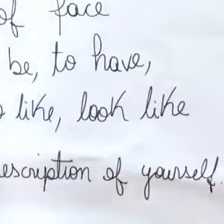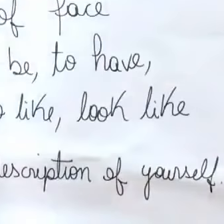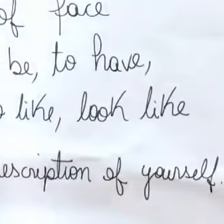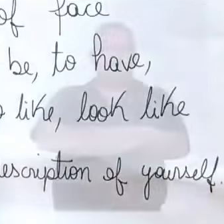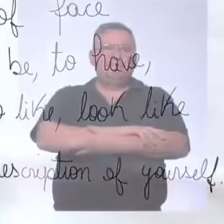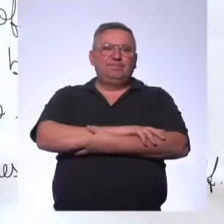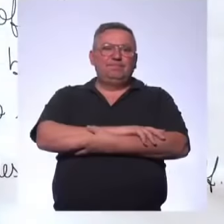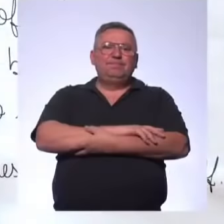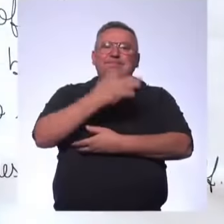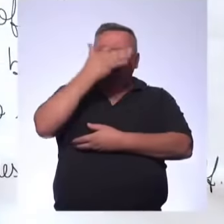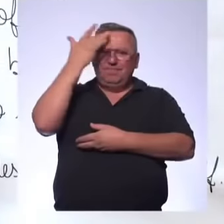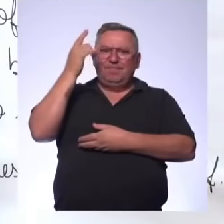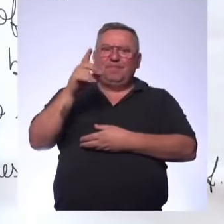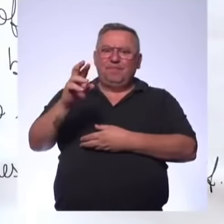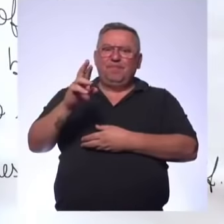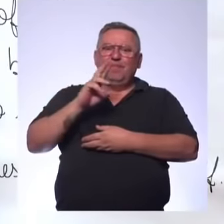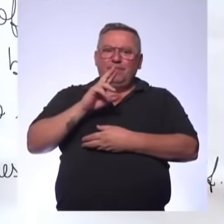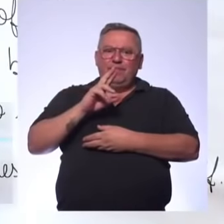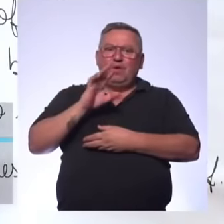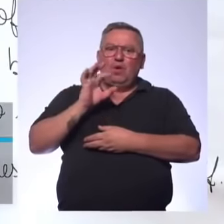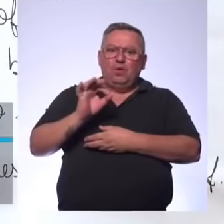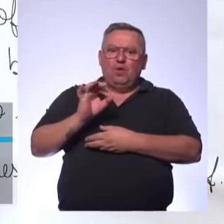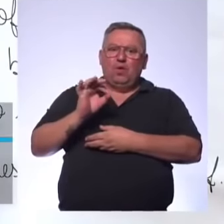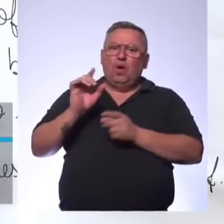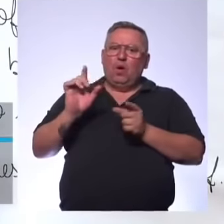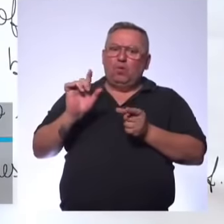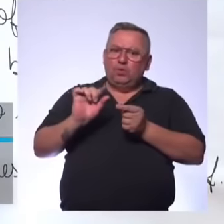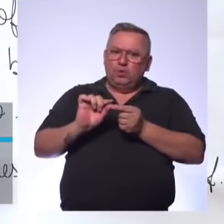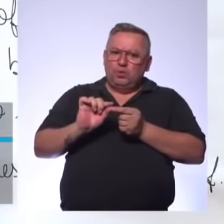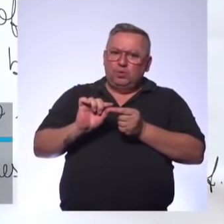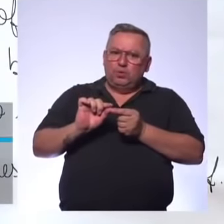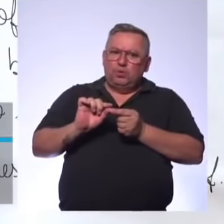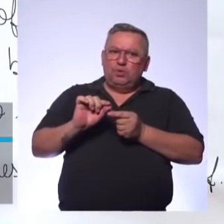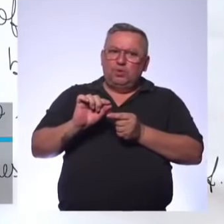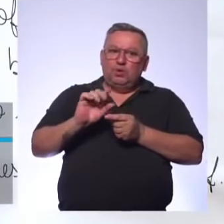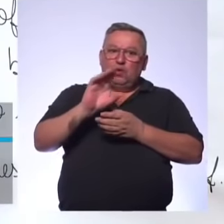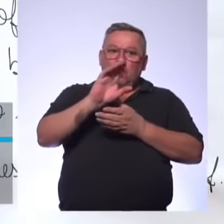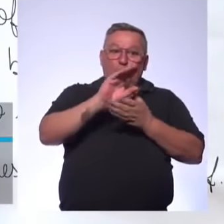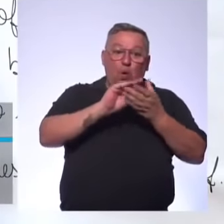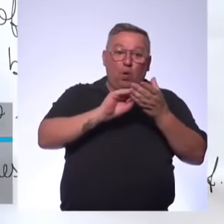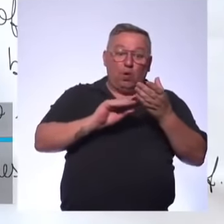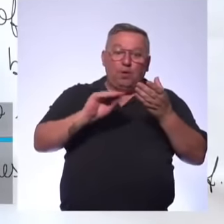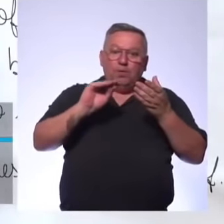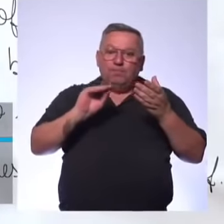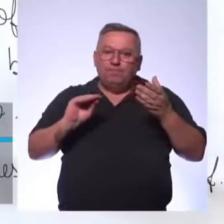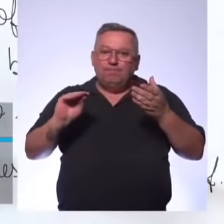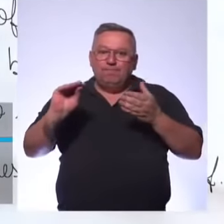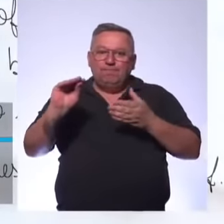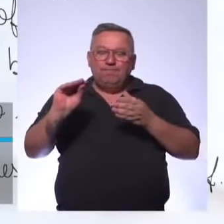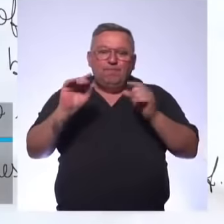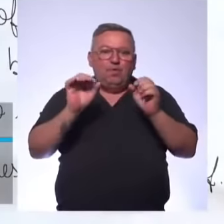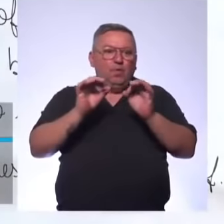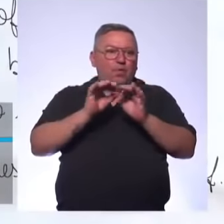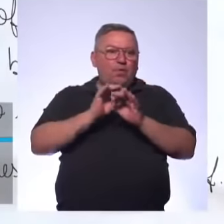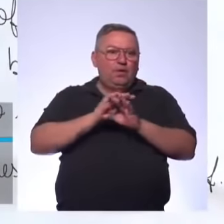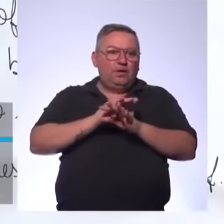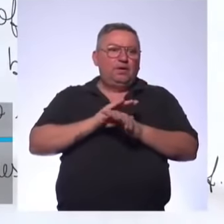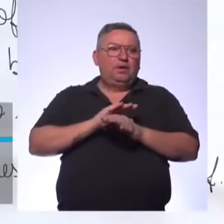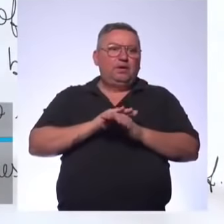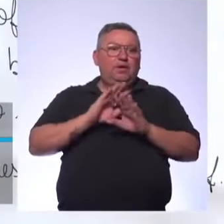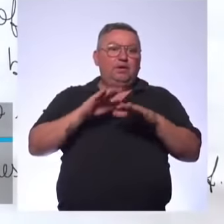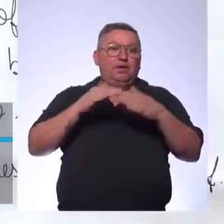Fala galera vocês estão respondendo só resposta curta em é só copiar a resposta e completar